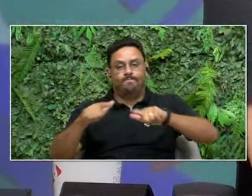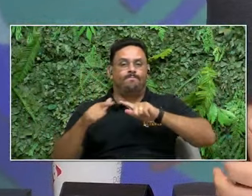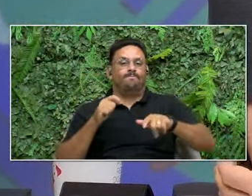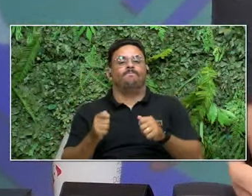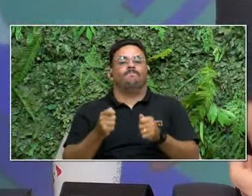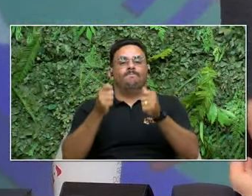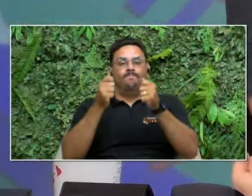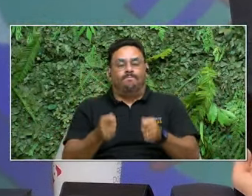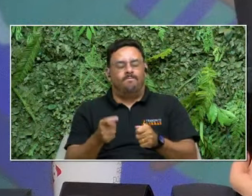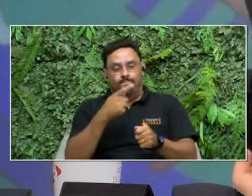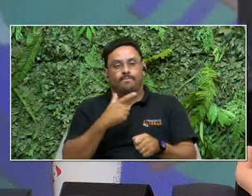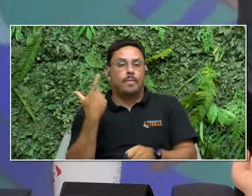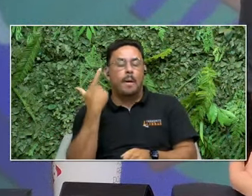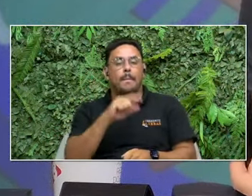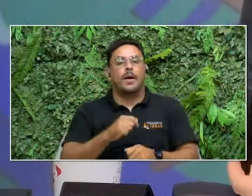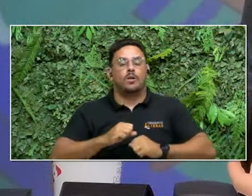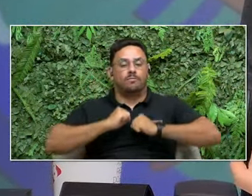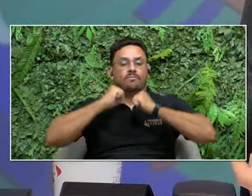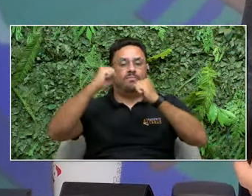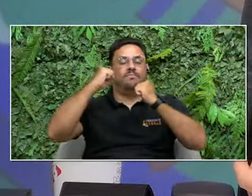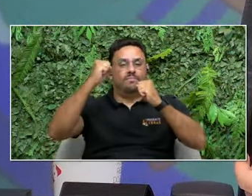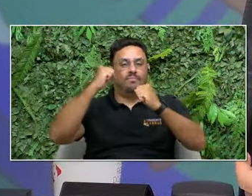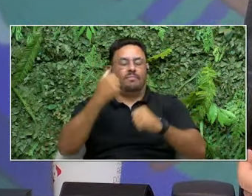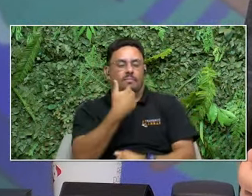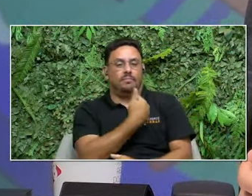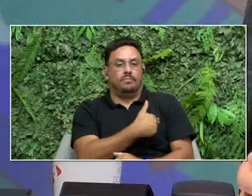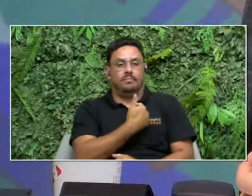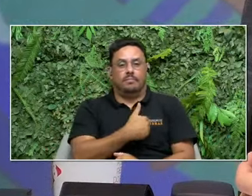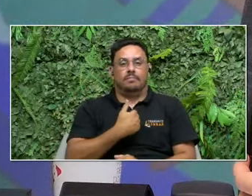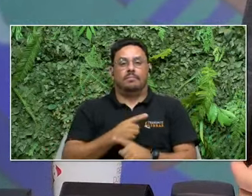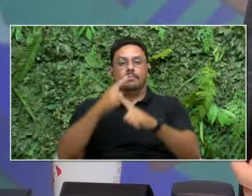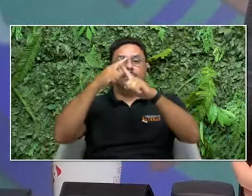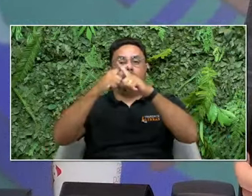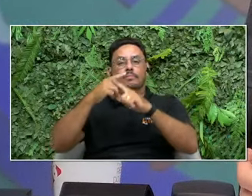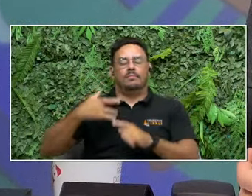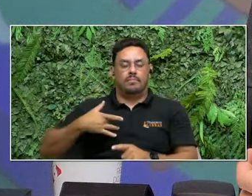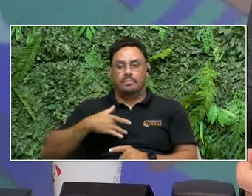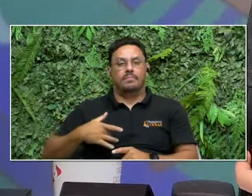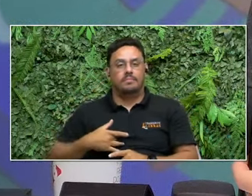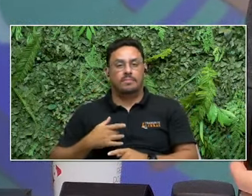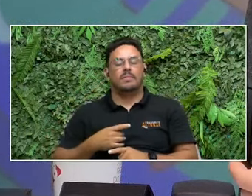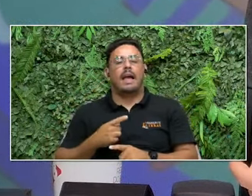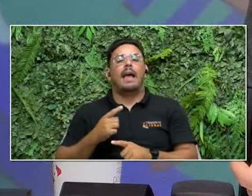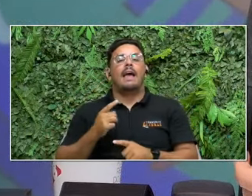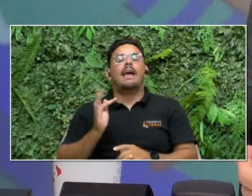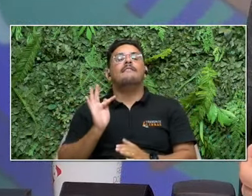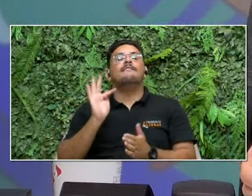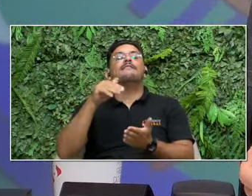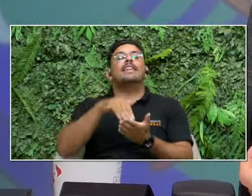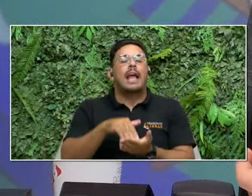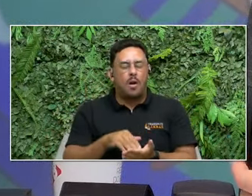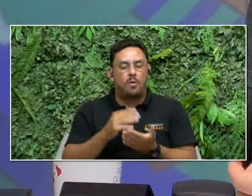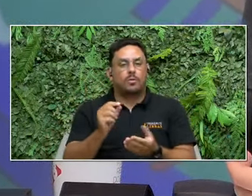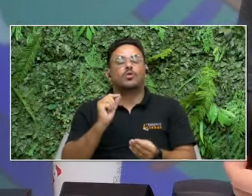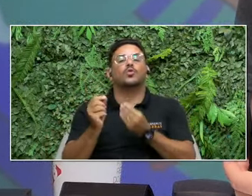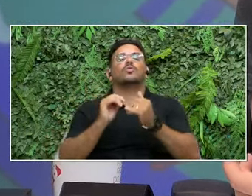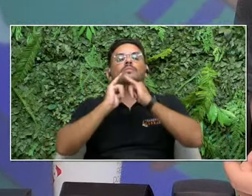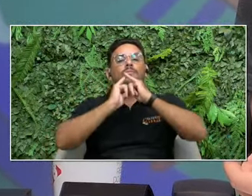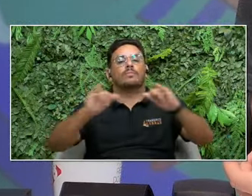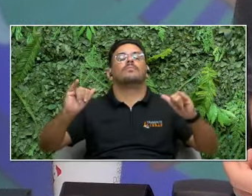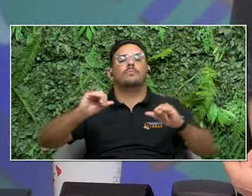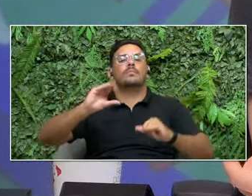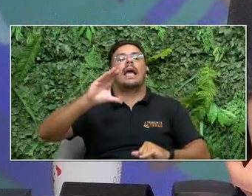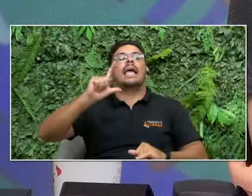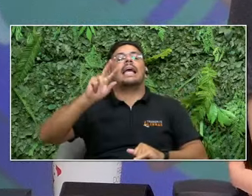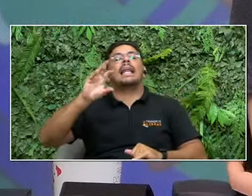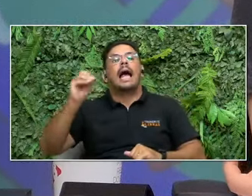maiores emoções de Atlético e Cruzeiro neste sábado decisão do campeonato mineiro sempre no oferecimento da Claro com a